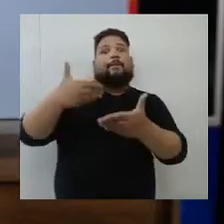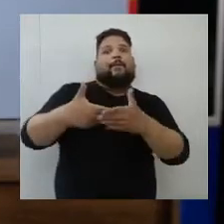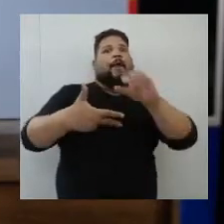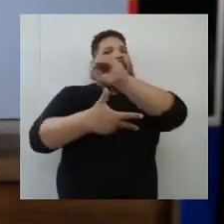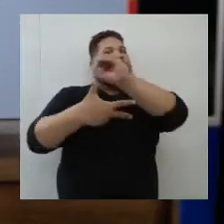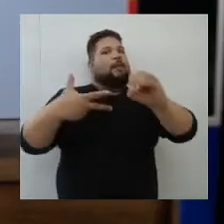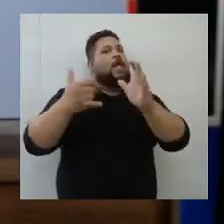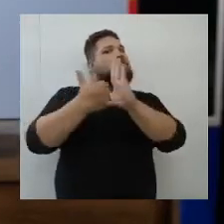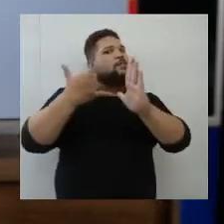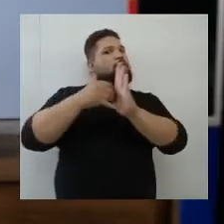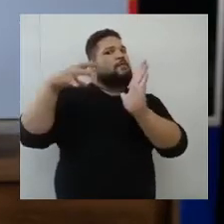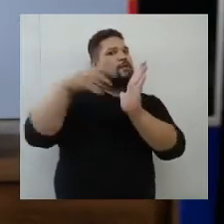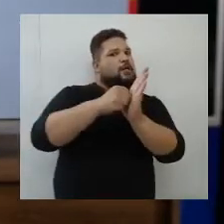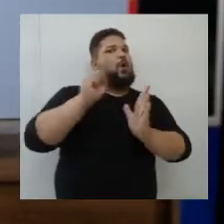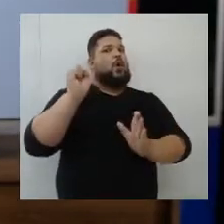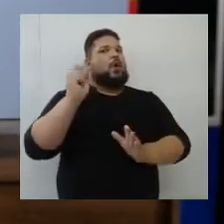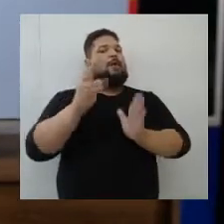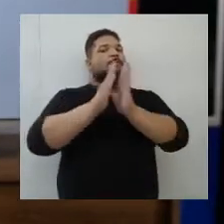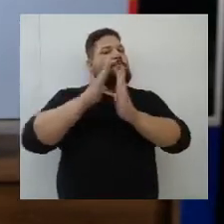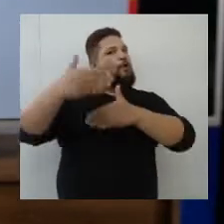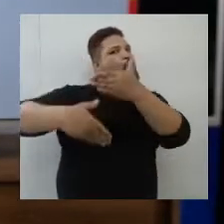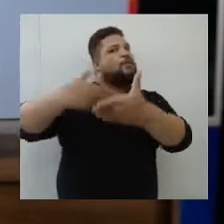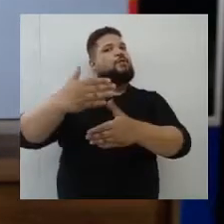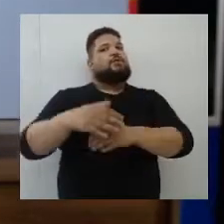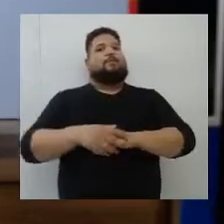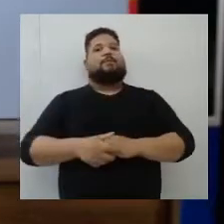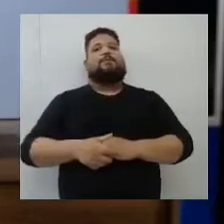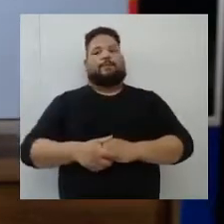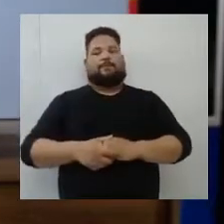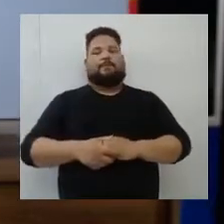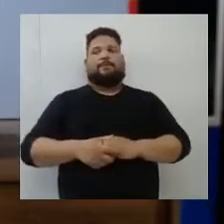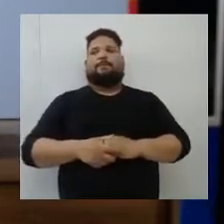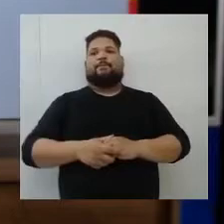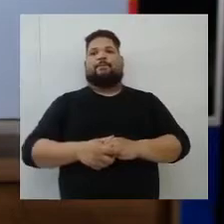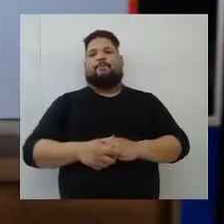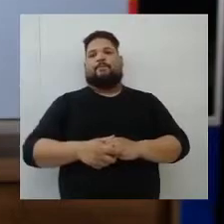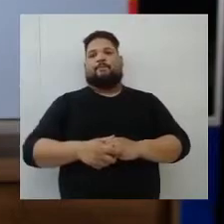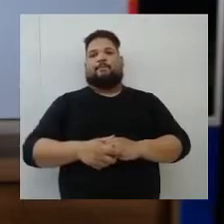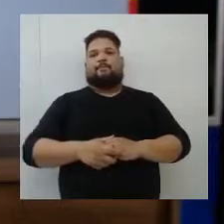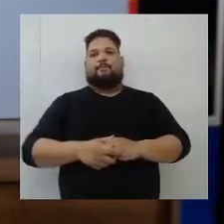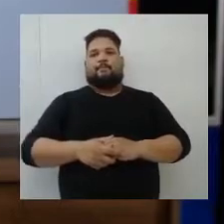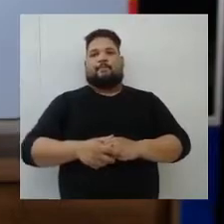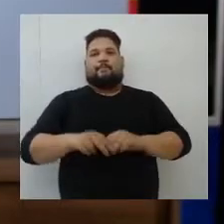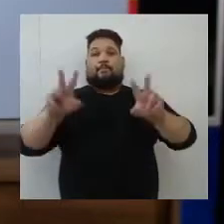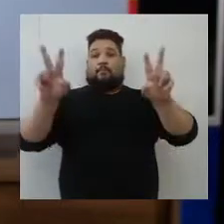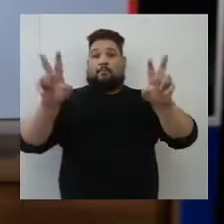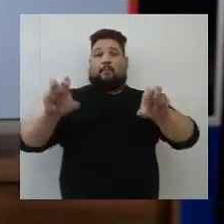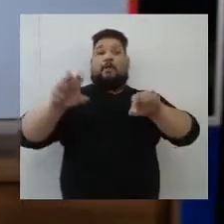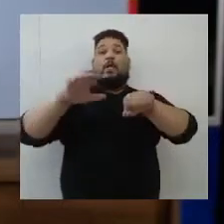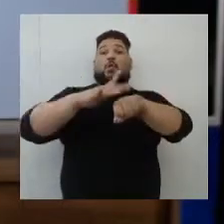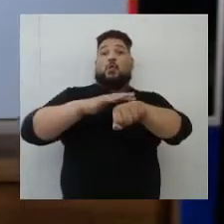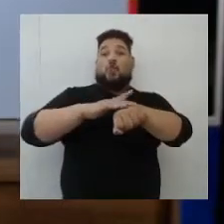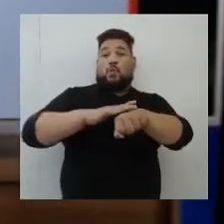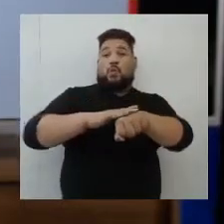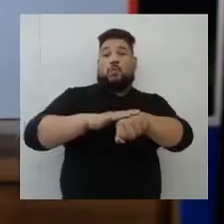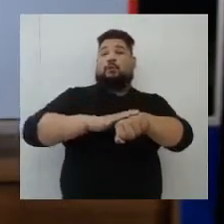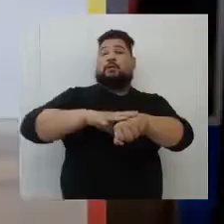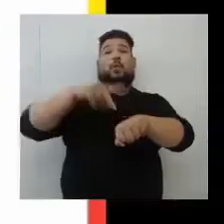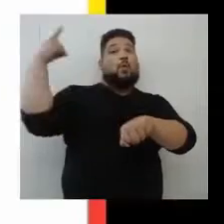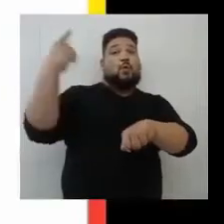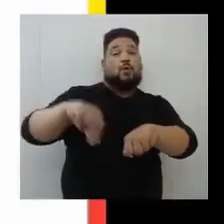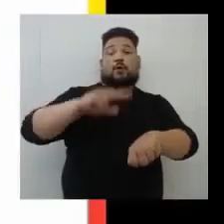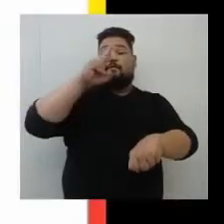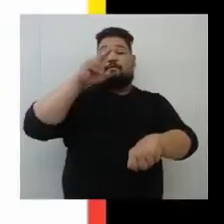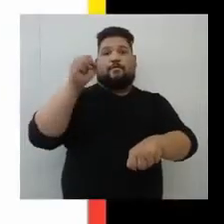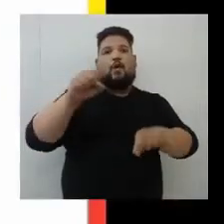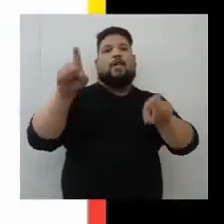perde a inscrição não, tá? Vamos seguir em frente. Então, o que foi a peste, a grande peste, ou o